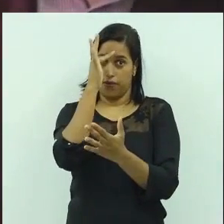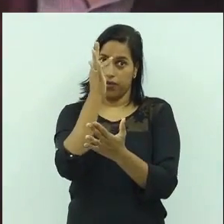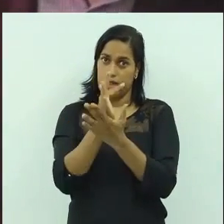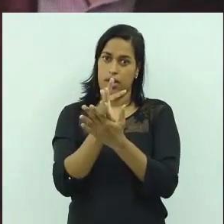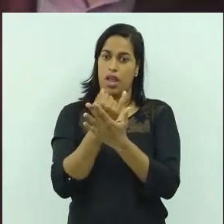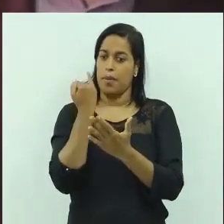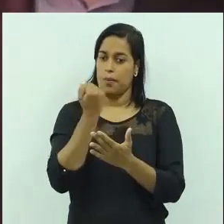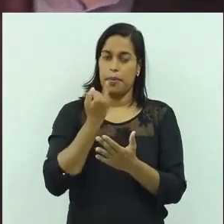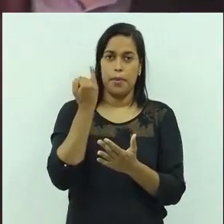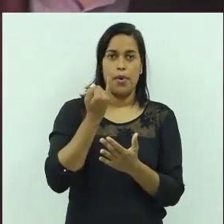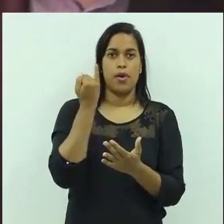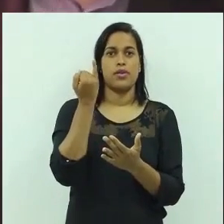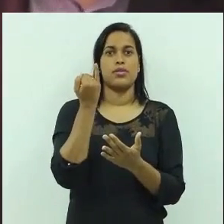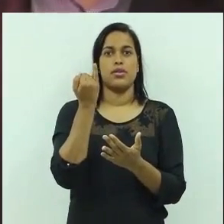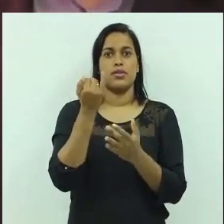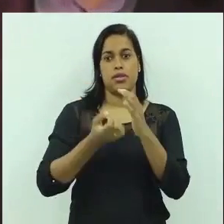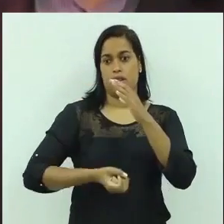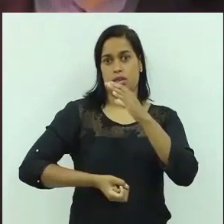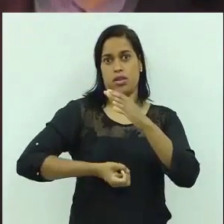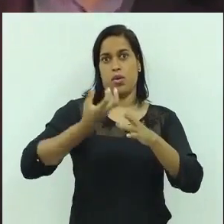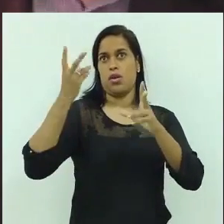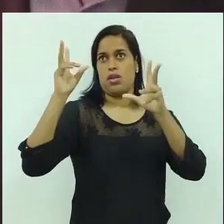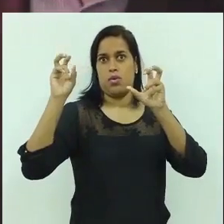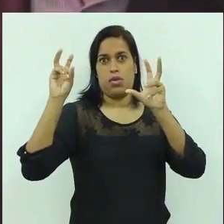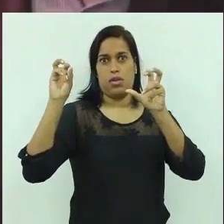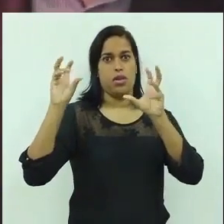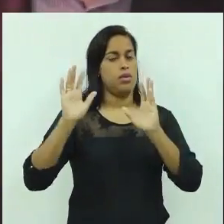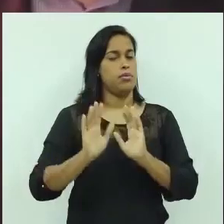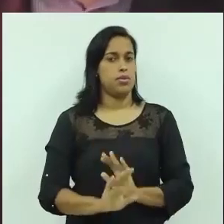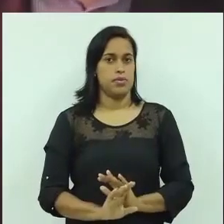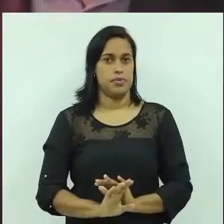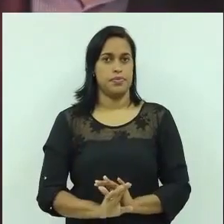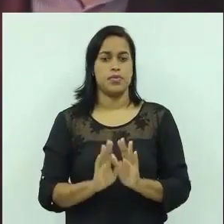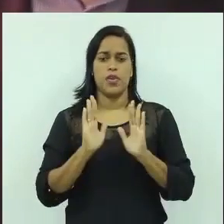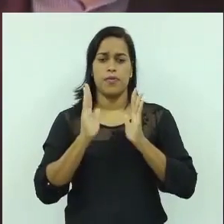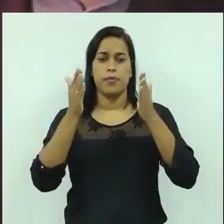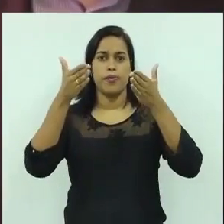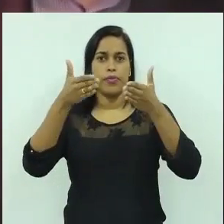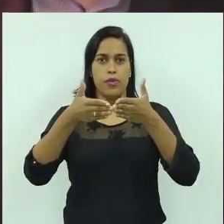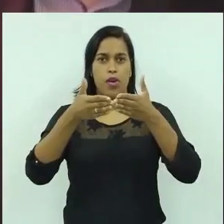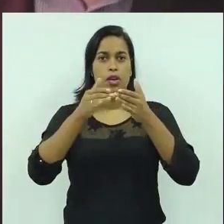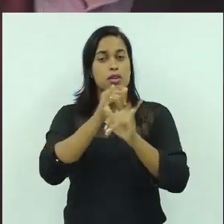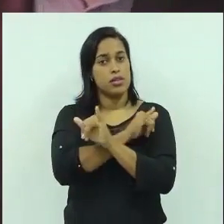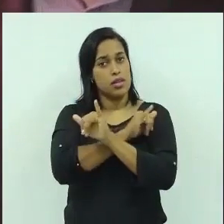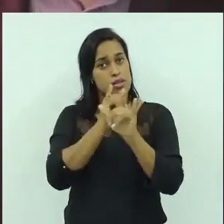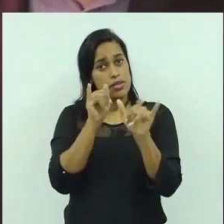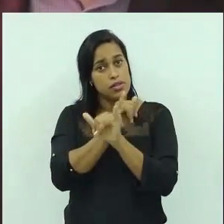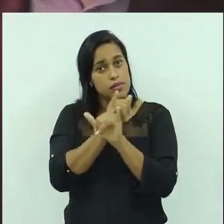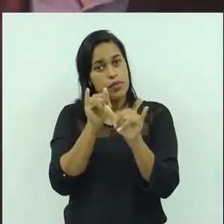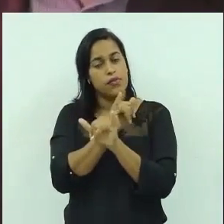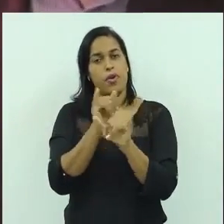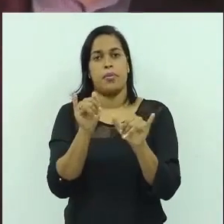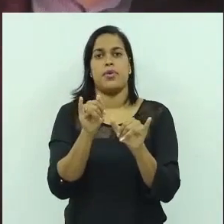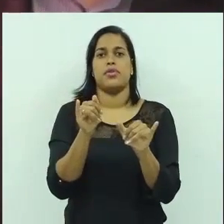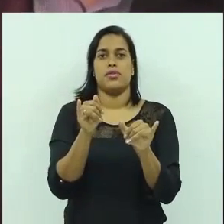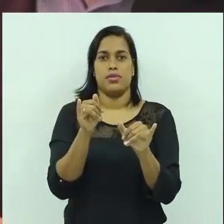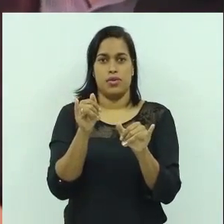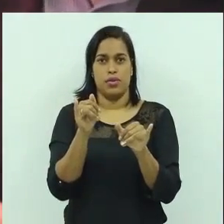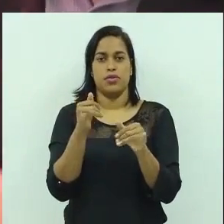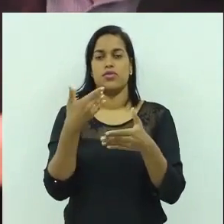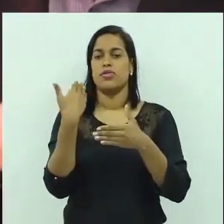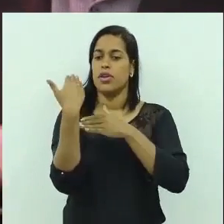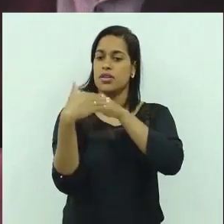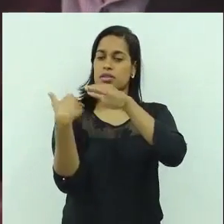você não faça um tipo, não crie um tipo e se foque nas informações fidedignas que você